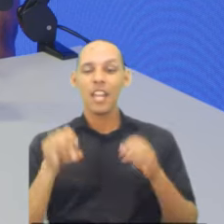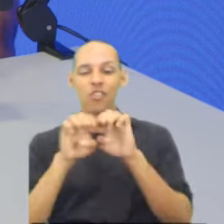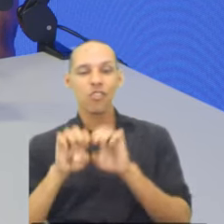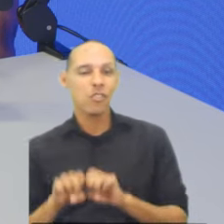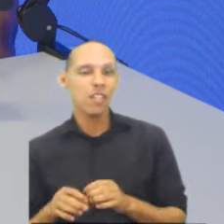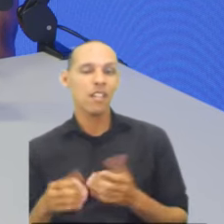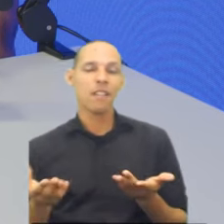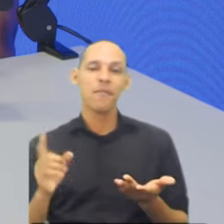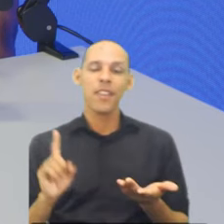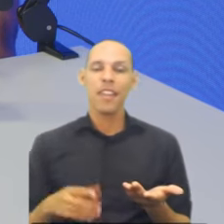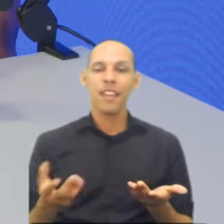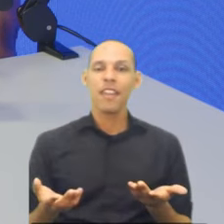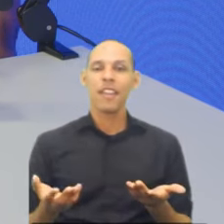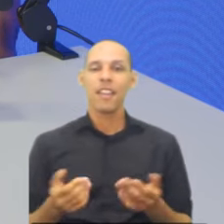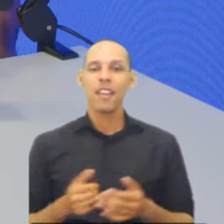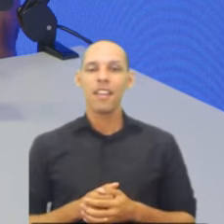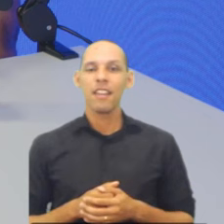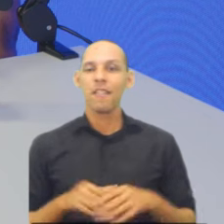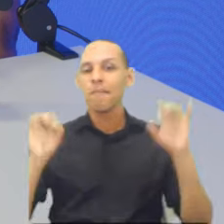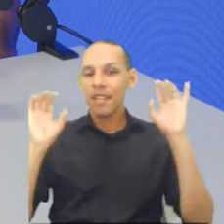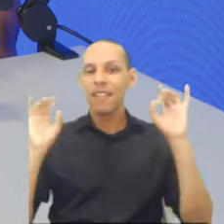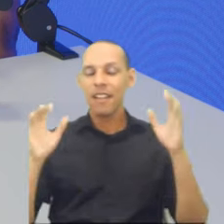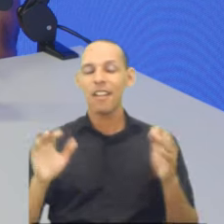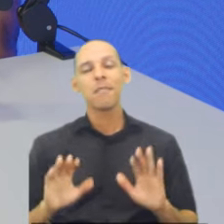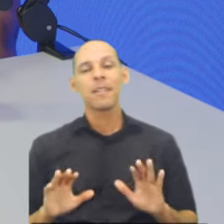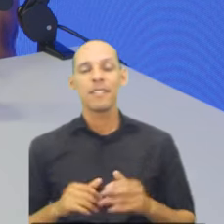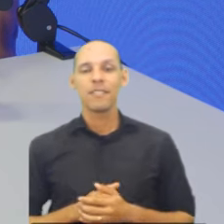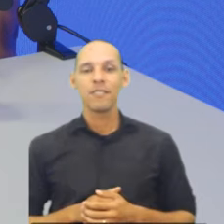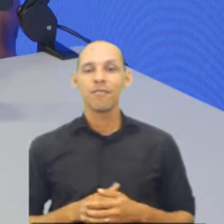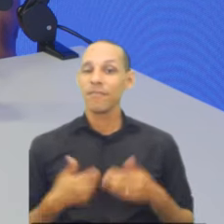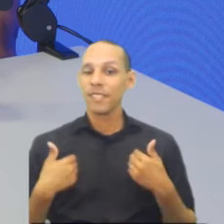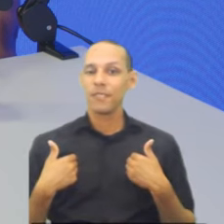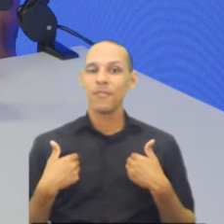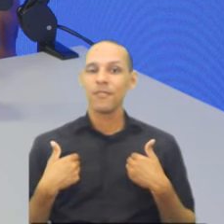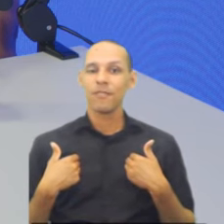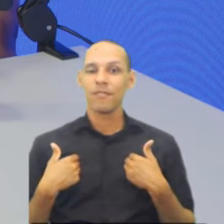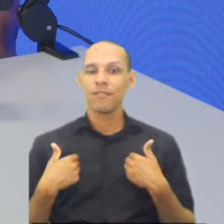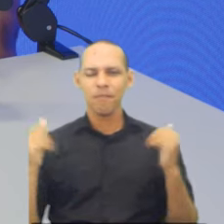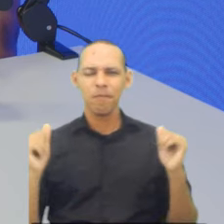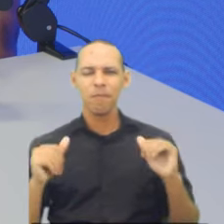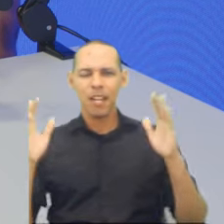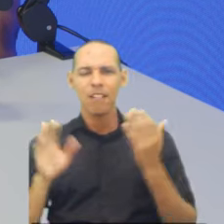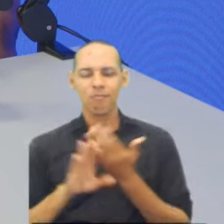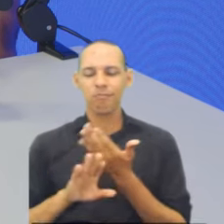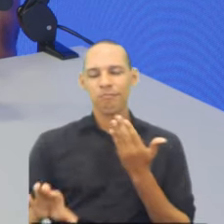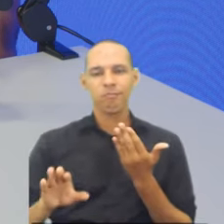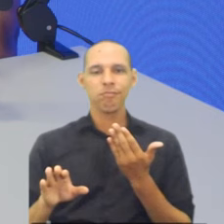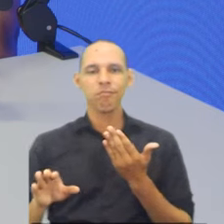estrutural o outro é é privilégio mas eu fui mais